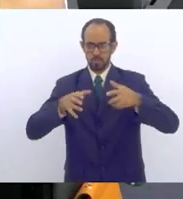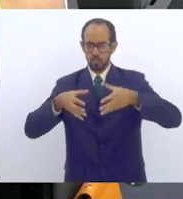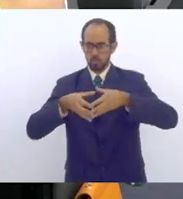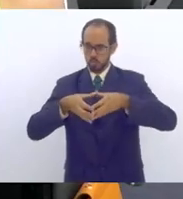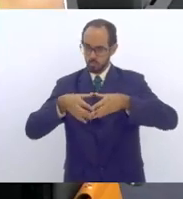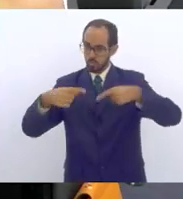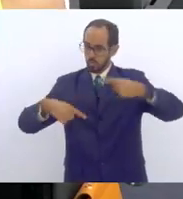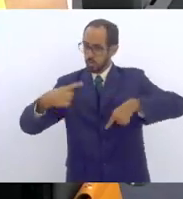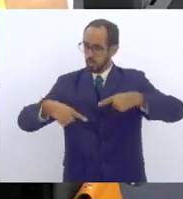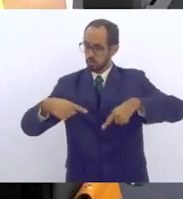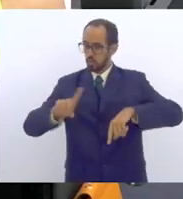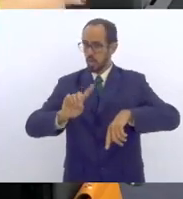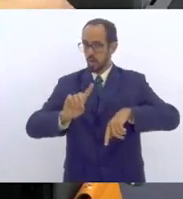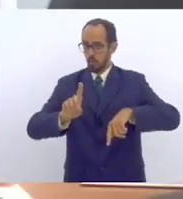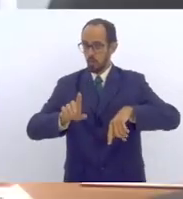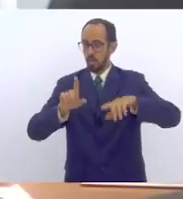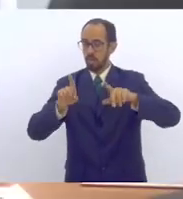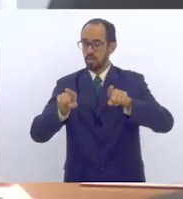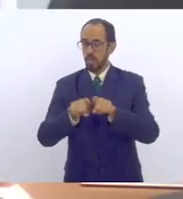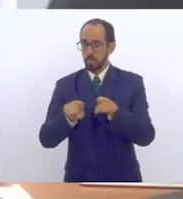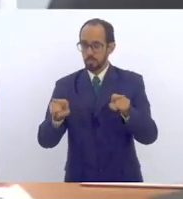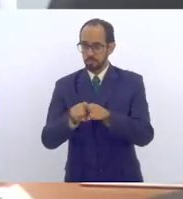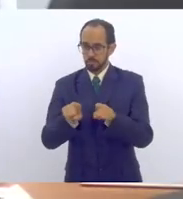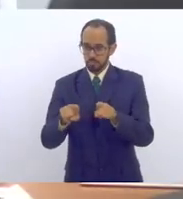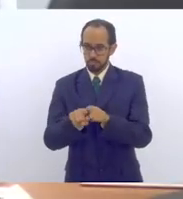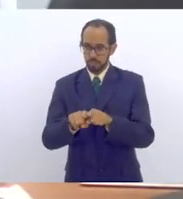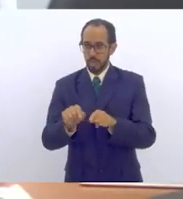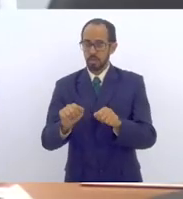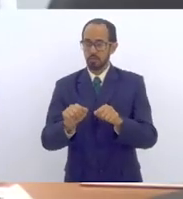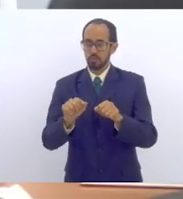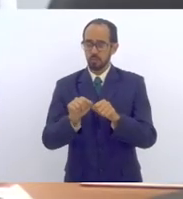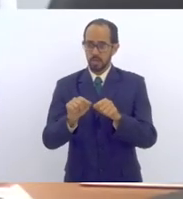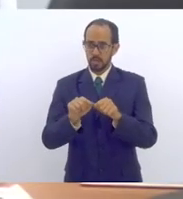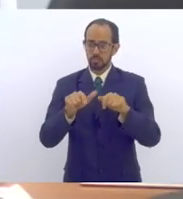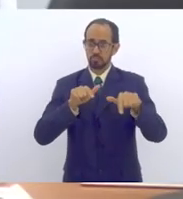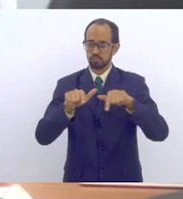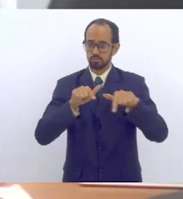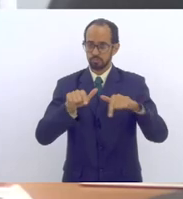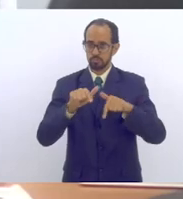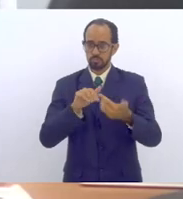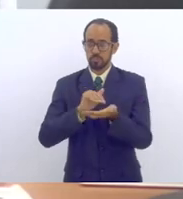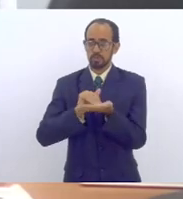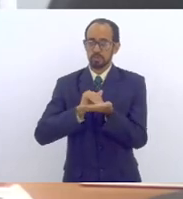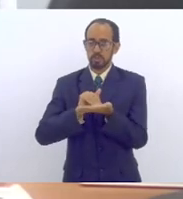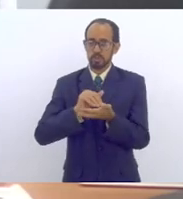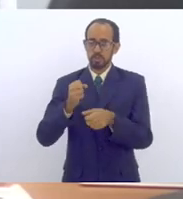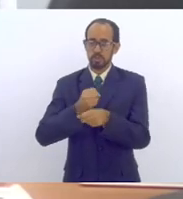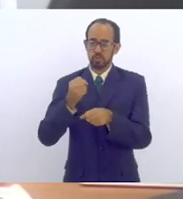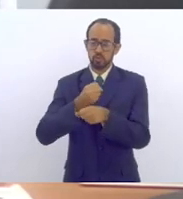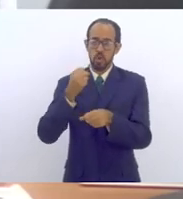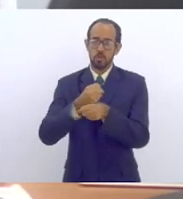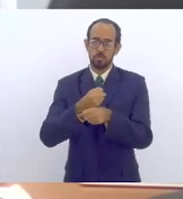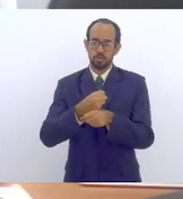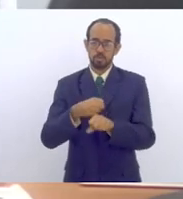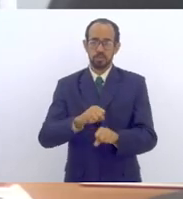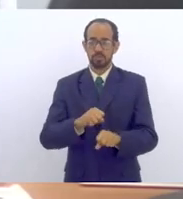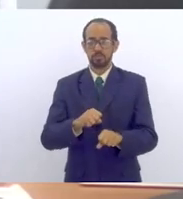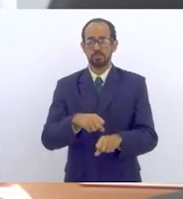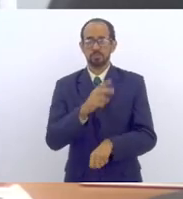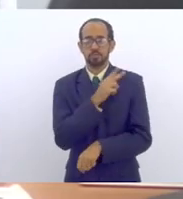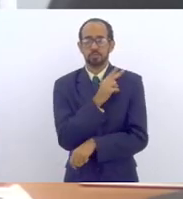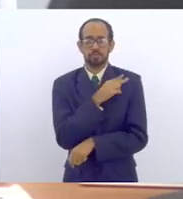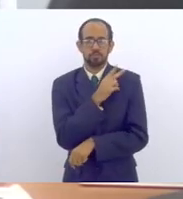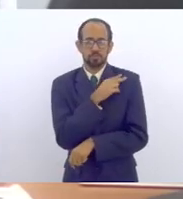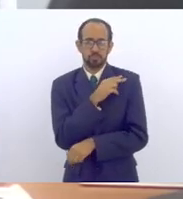presta serviço a Secretaria de obras como foi como meu chefe de